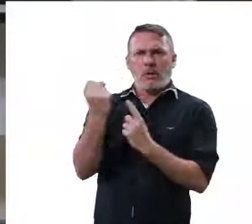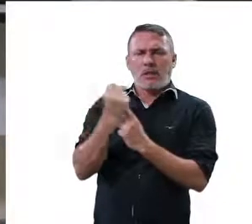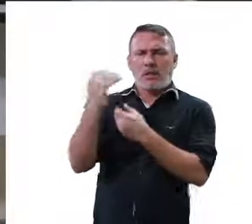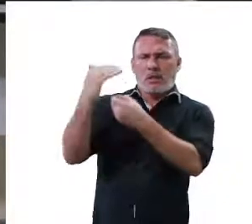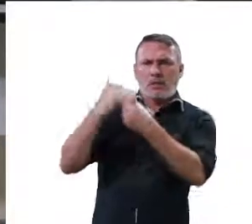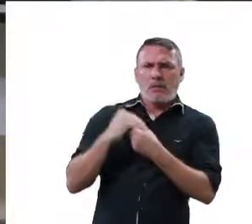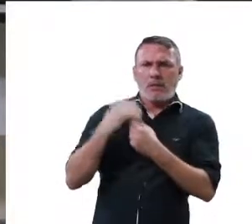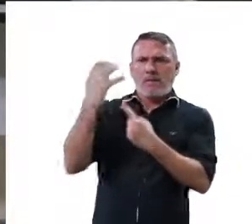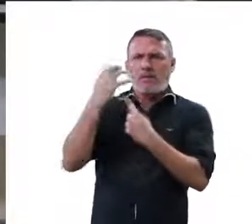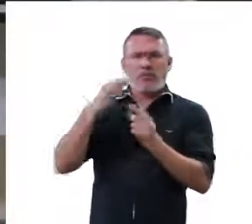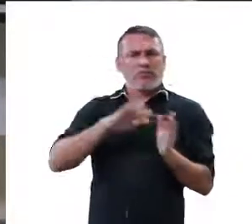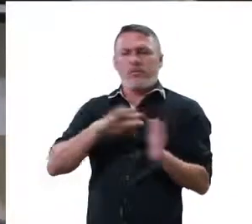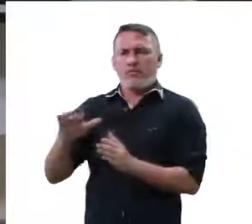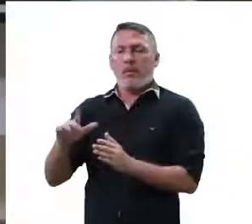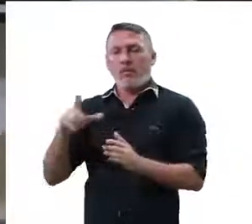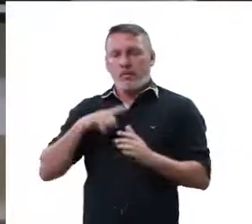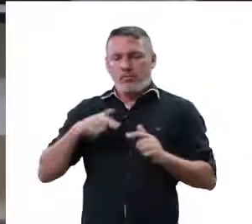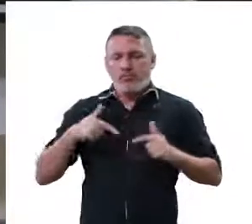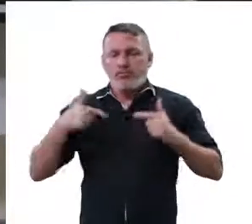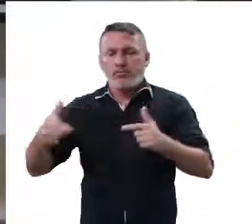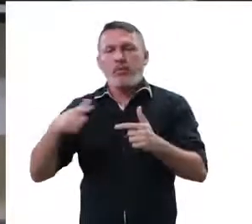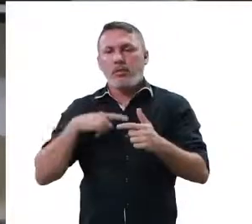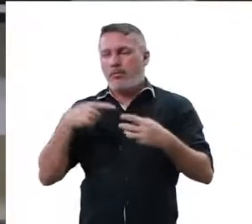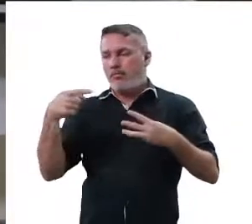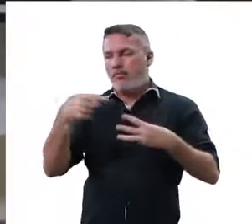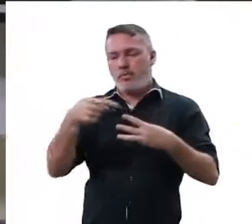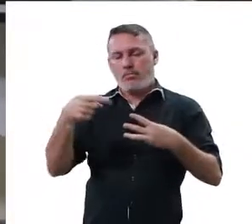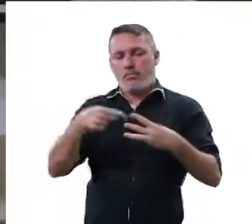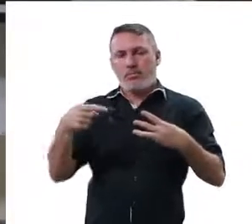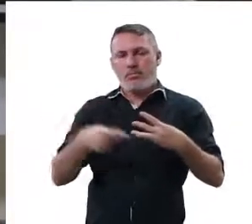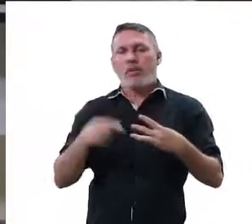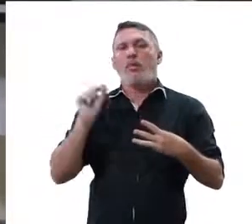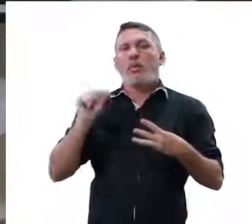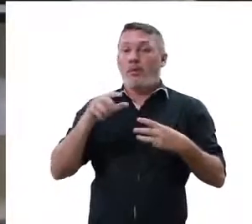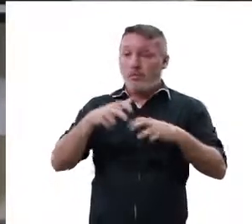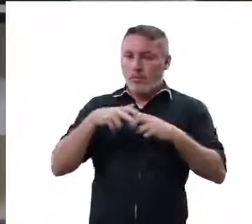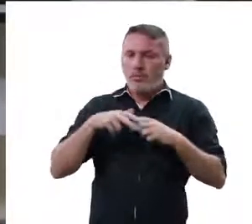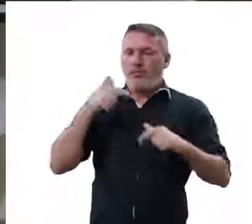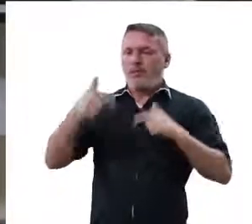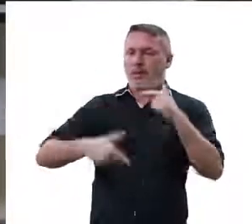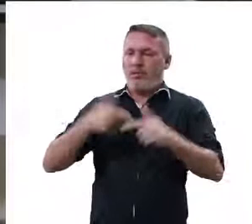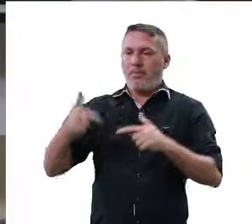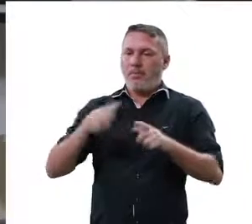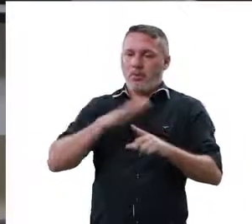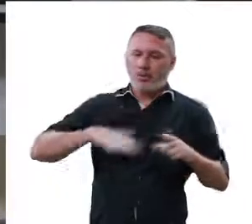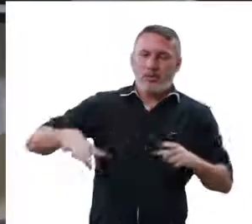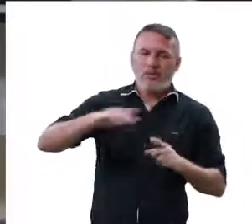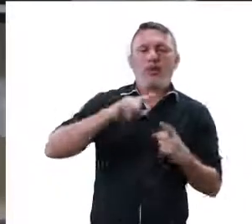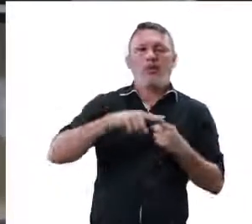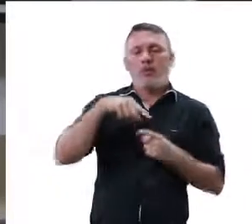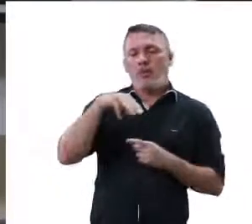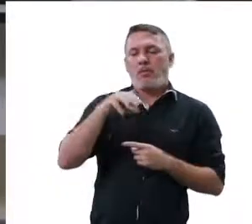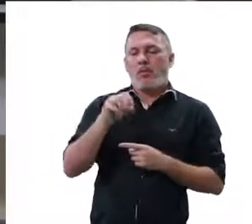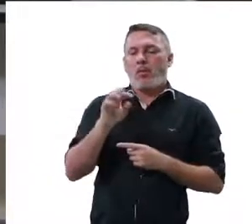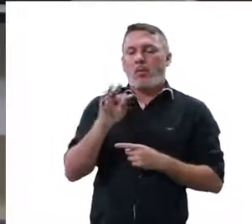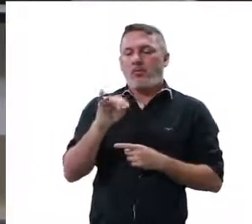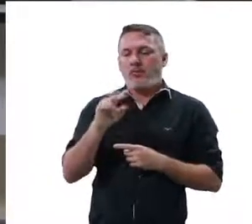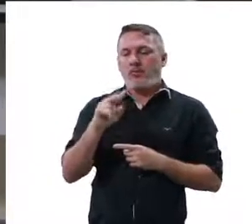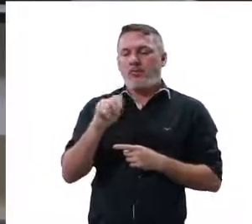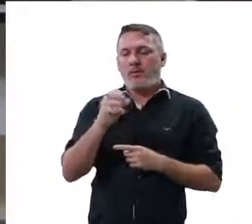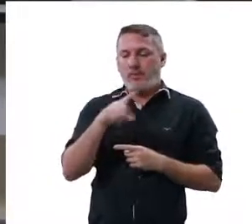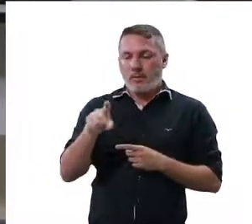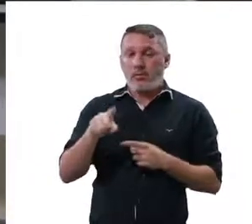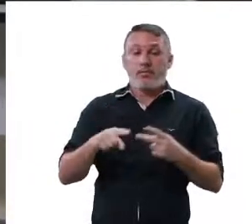de acordo com esses três elementos aqui. Motivação, então é aquilo que interessa a ele, por isso ele age de determinada